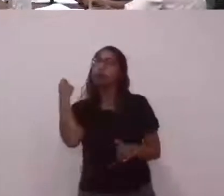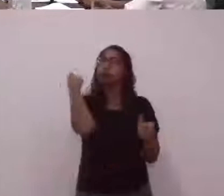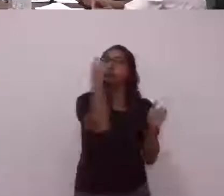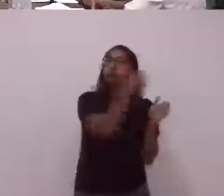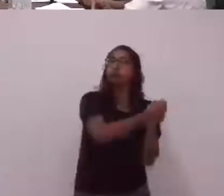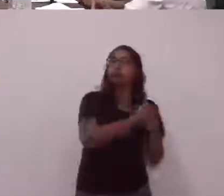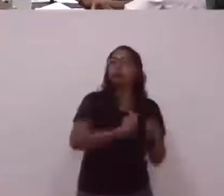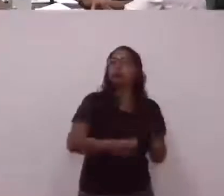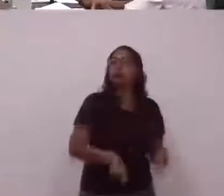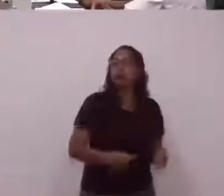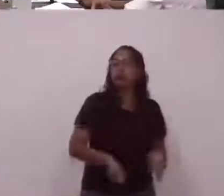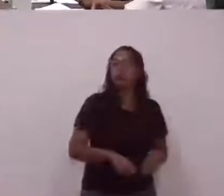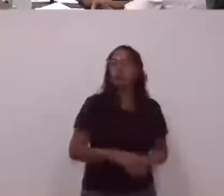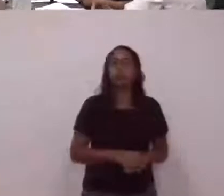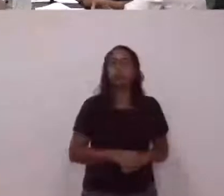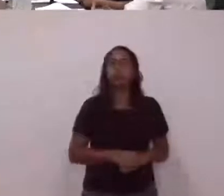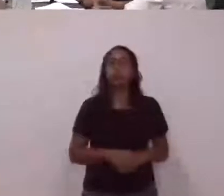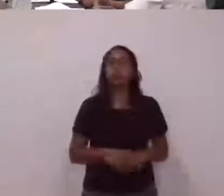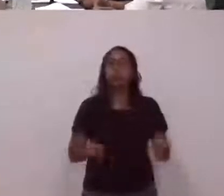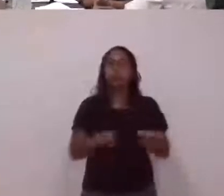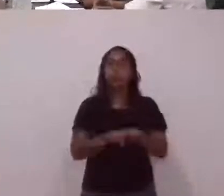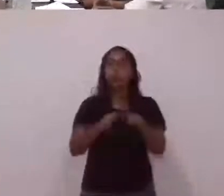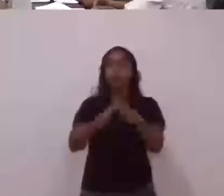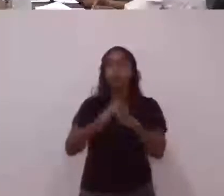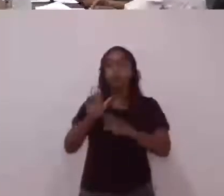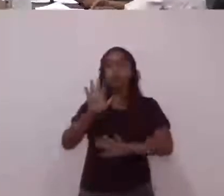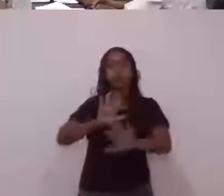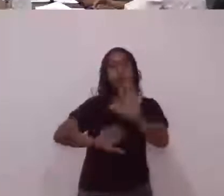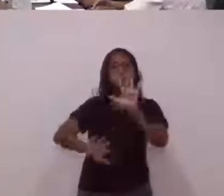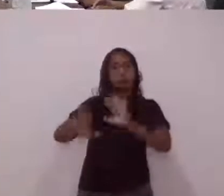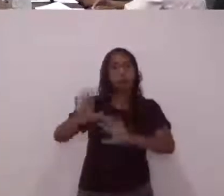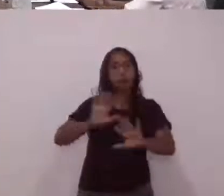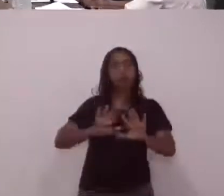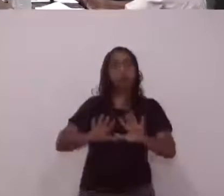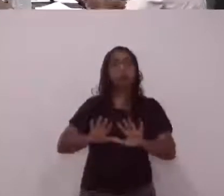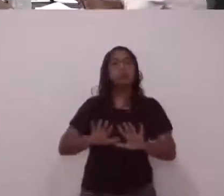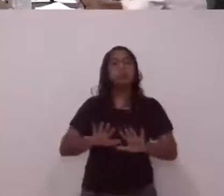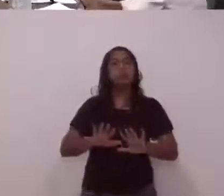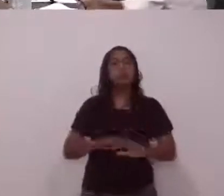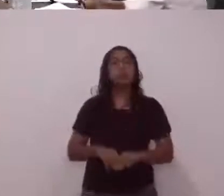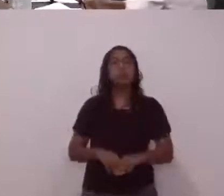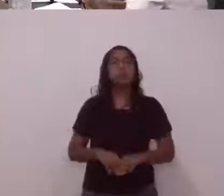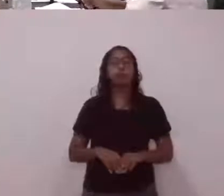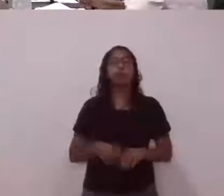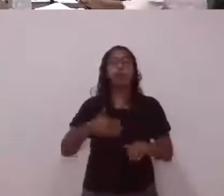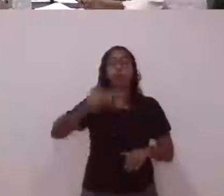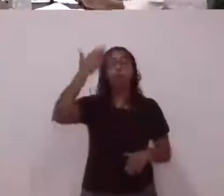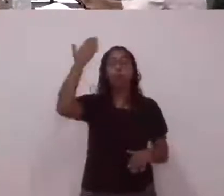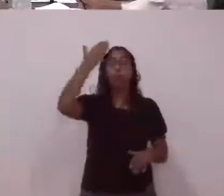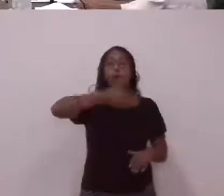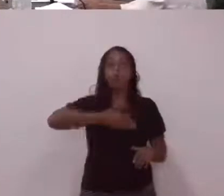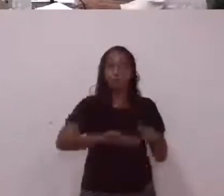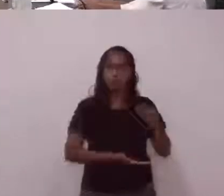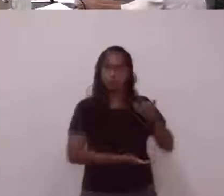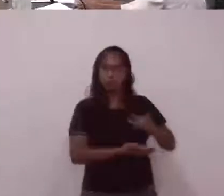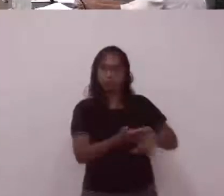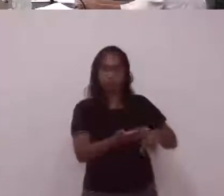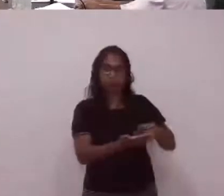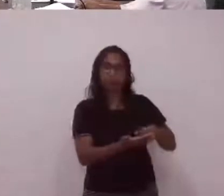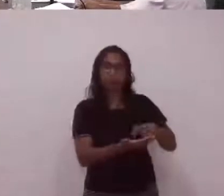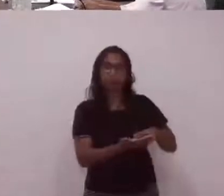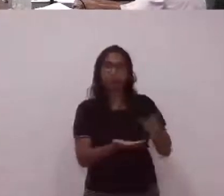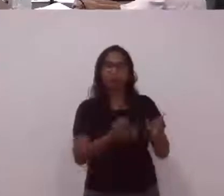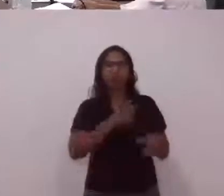Pedido cautelar de indisponibilidade de bens. A prova documental inequívoca,